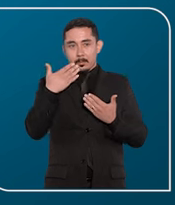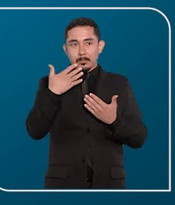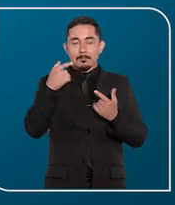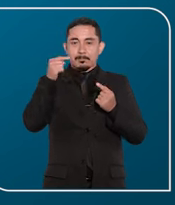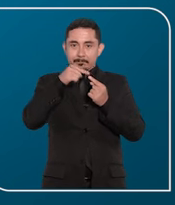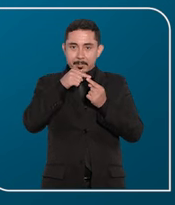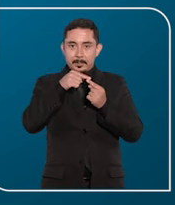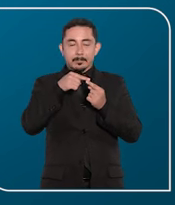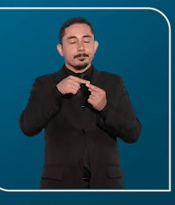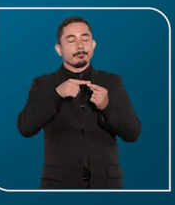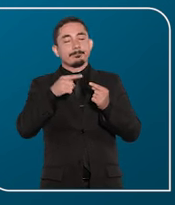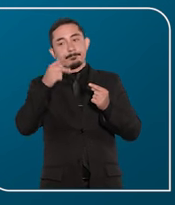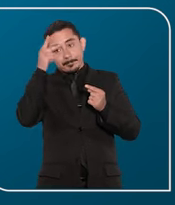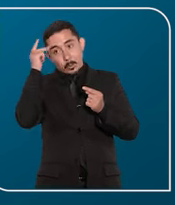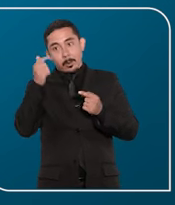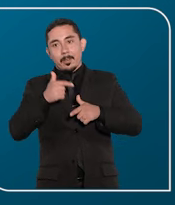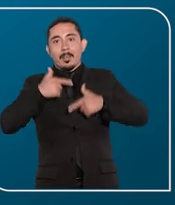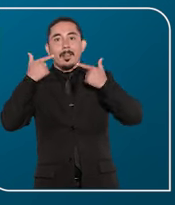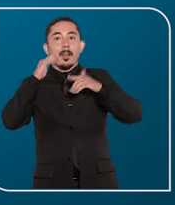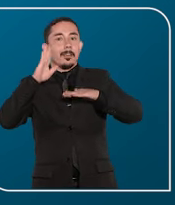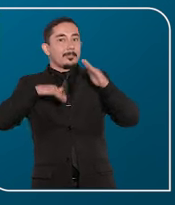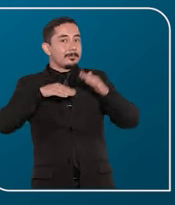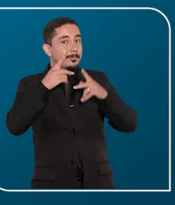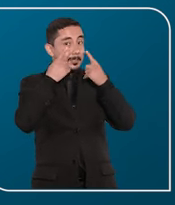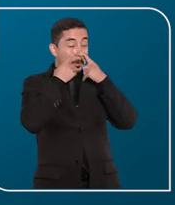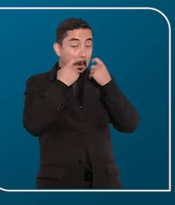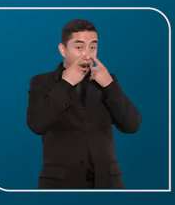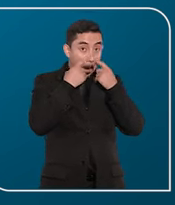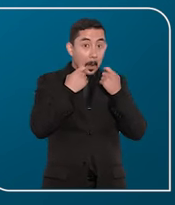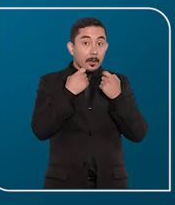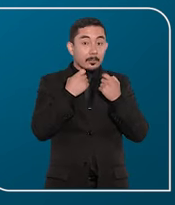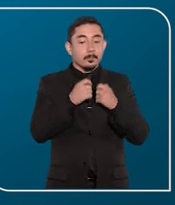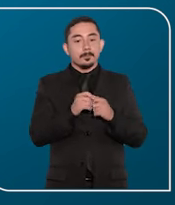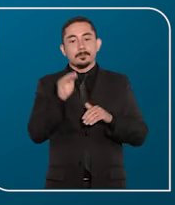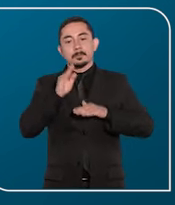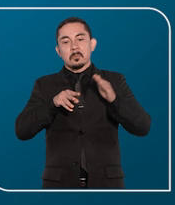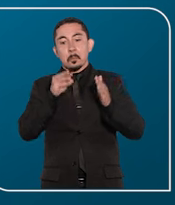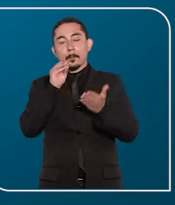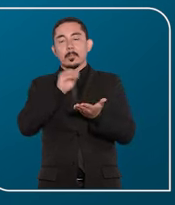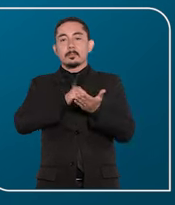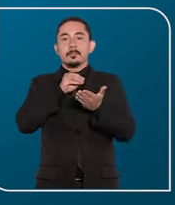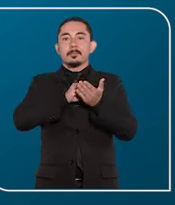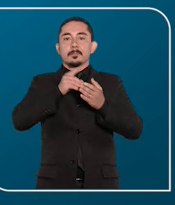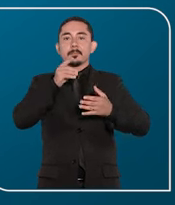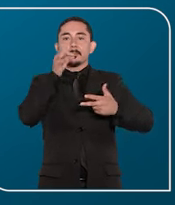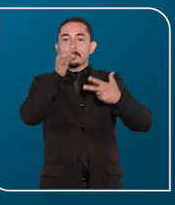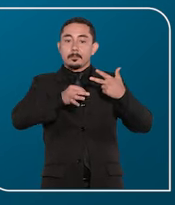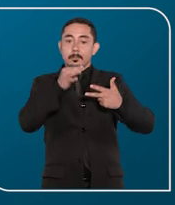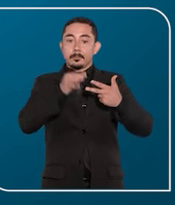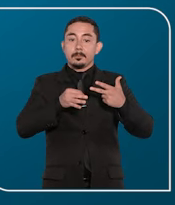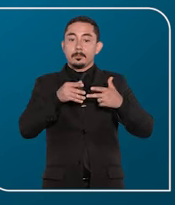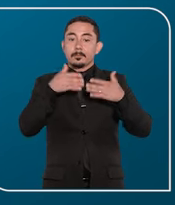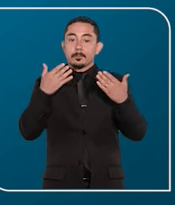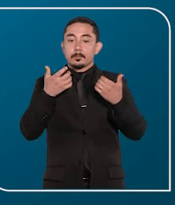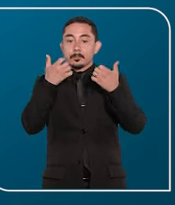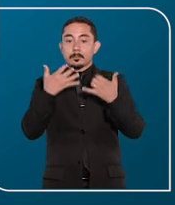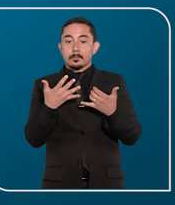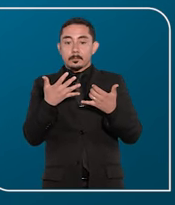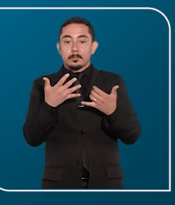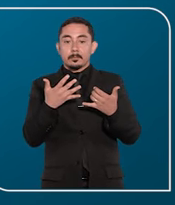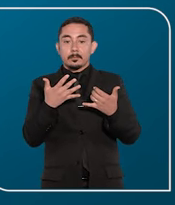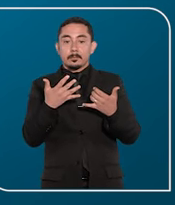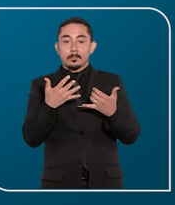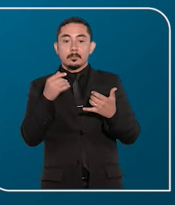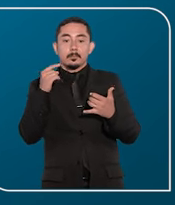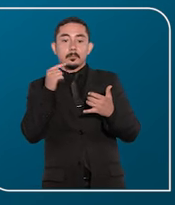chorasse. Às vezes falta isso para o Poder Judiciário. E aí vem o quinto constitucional. O